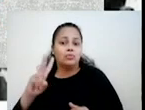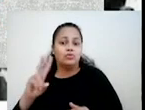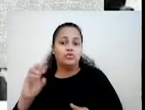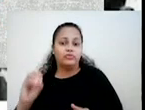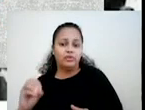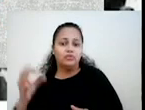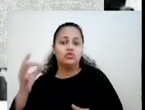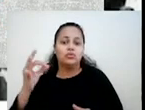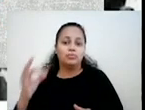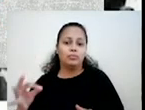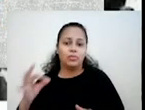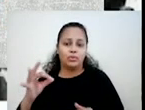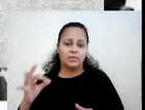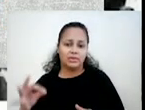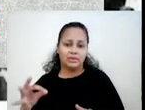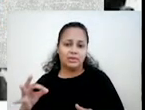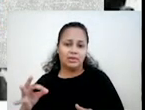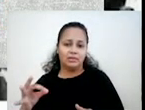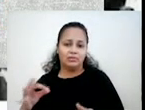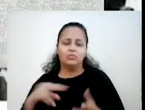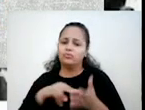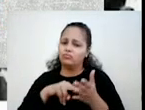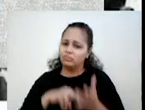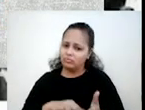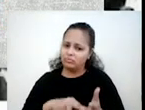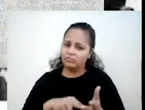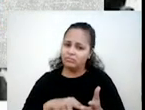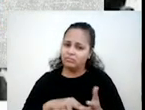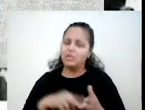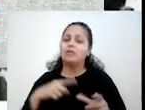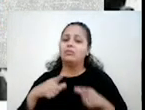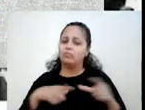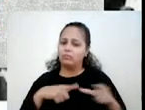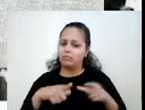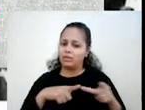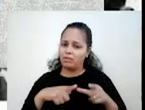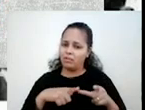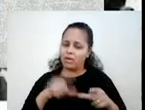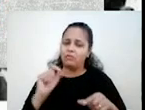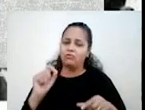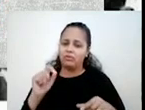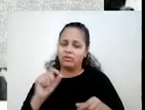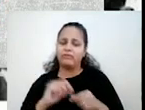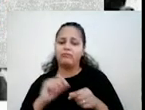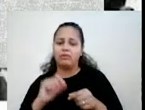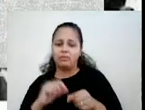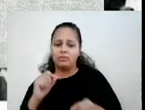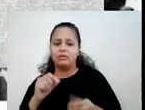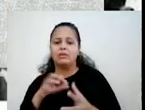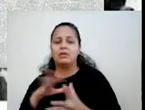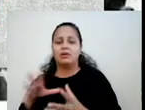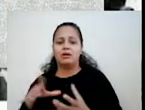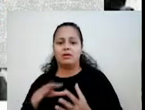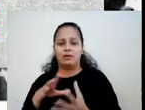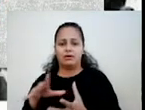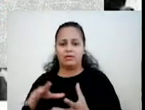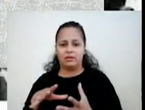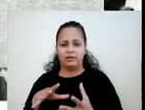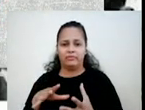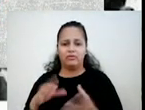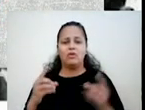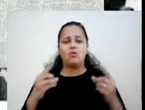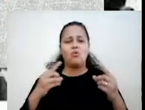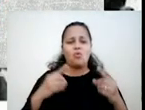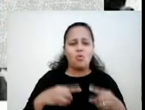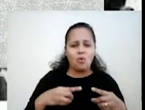a manutenção dos empregos dos grevistas, além de se comprometerem a tomar medidas contra